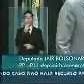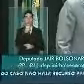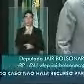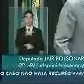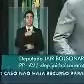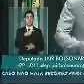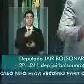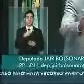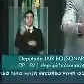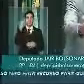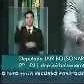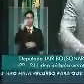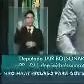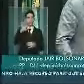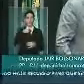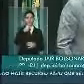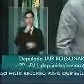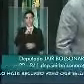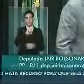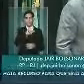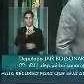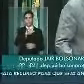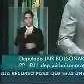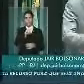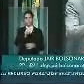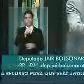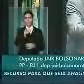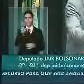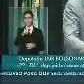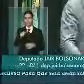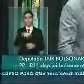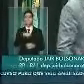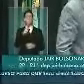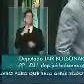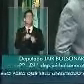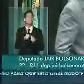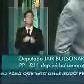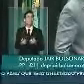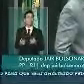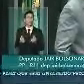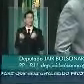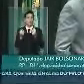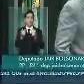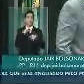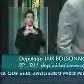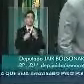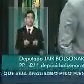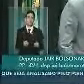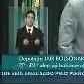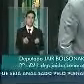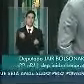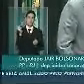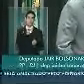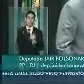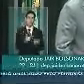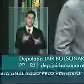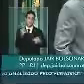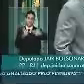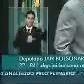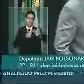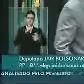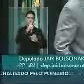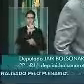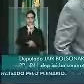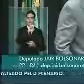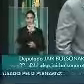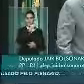Diniz. Essa quadrilha visava angariar recursos para financiar a guerrilha em El Salvador, ou seja,